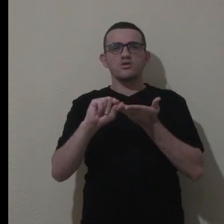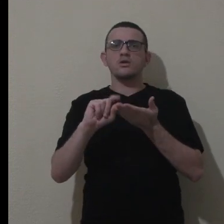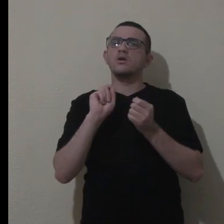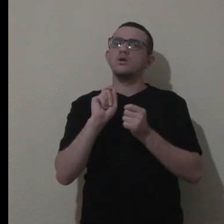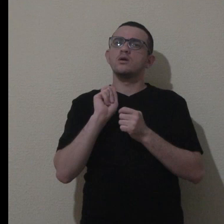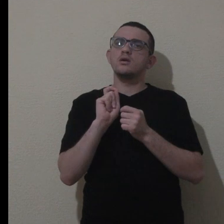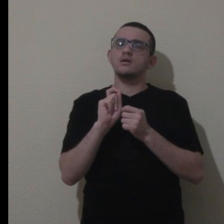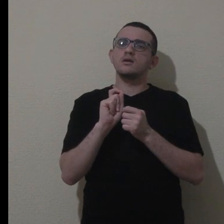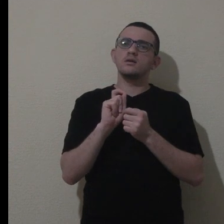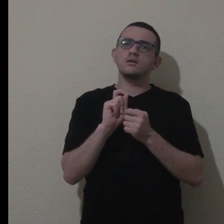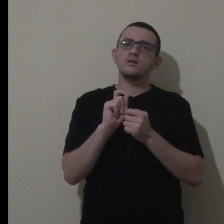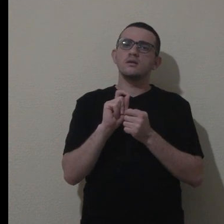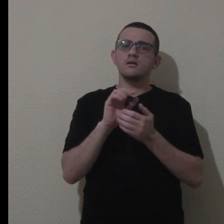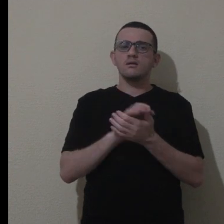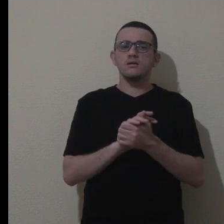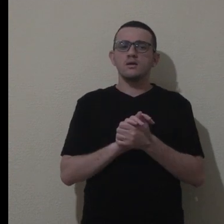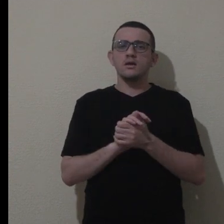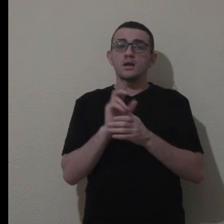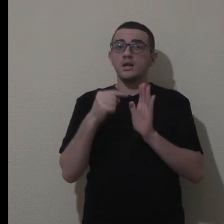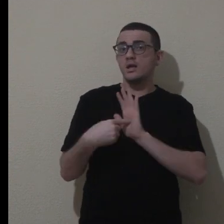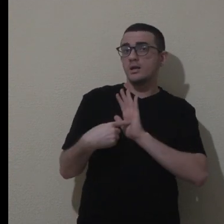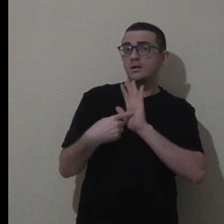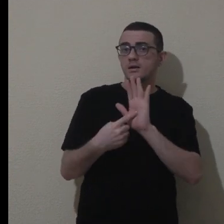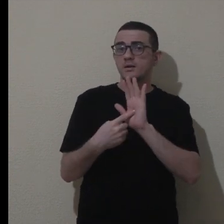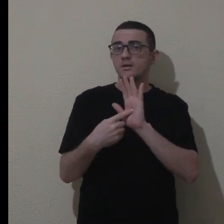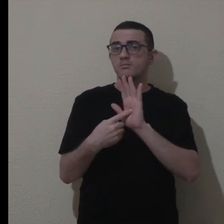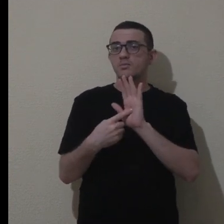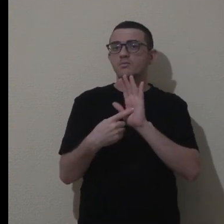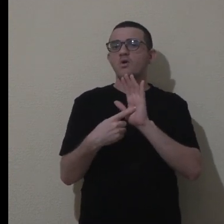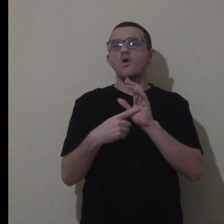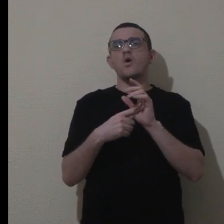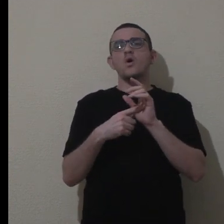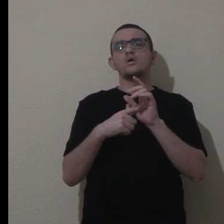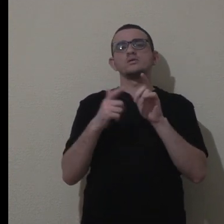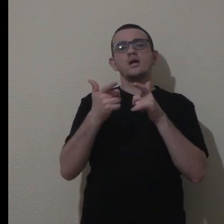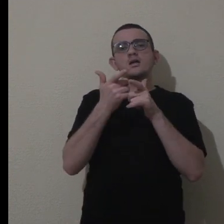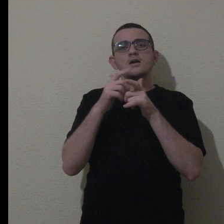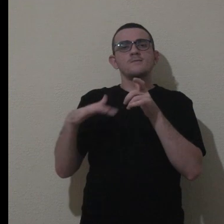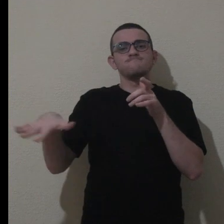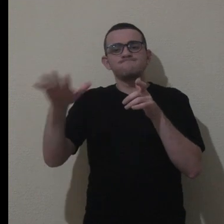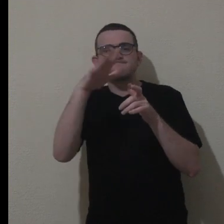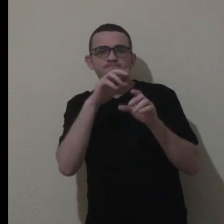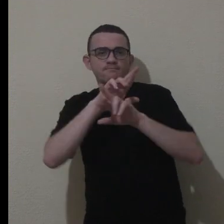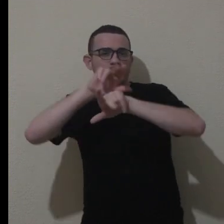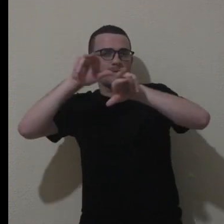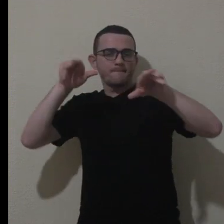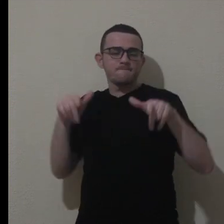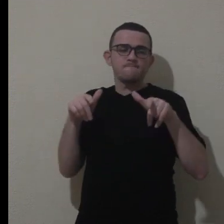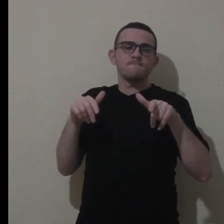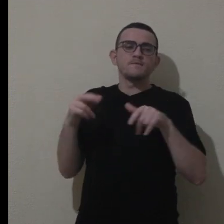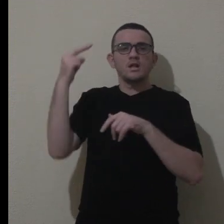artigo que saiu, né, e que mostra várias áreas já em andamento,